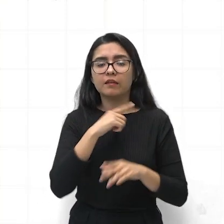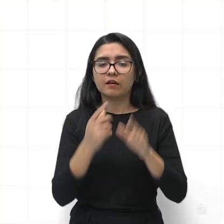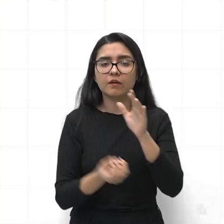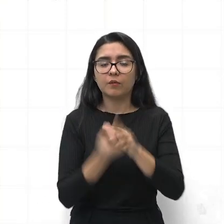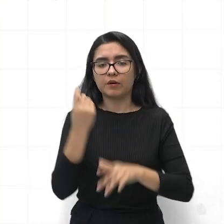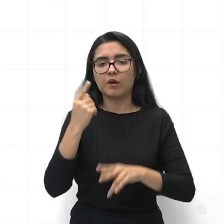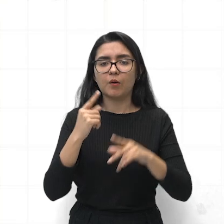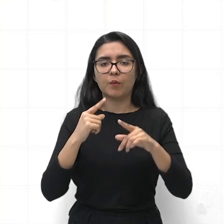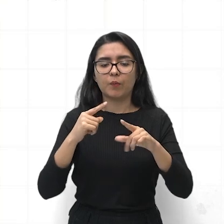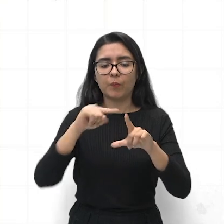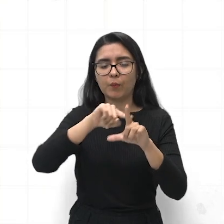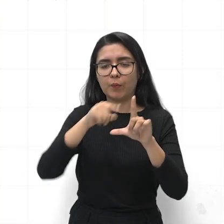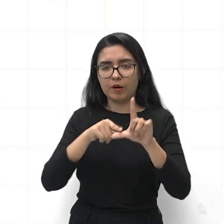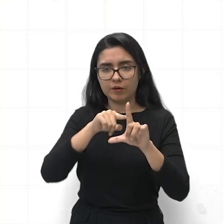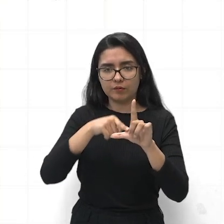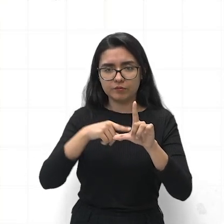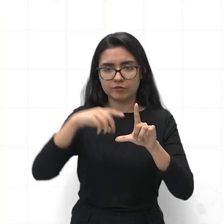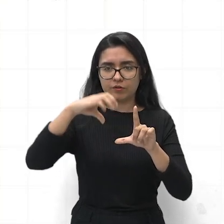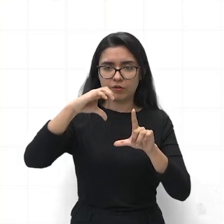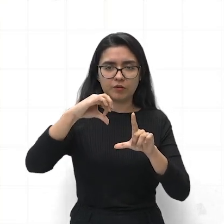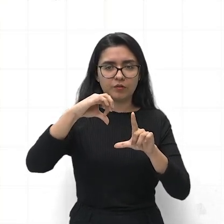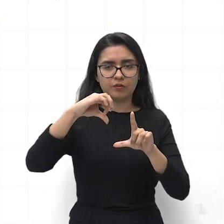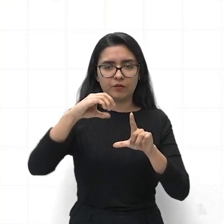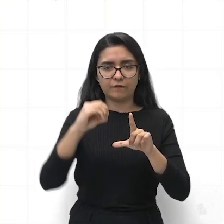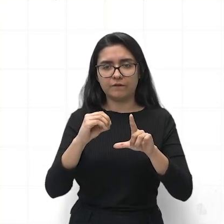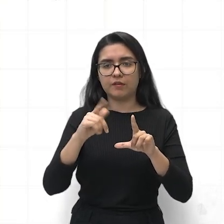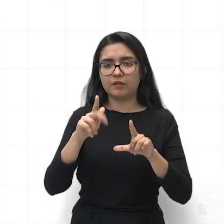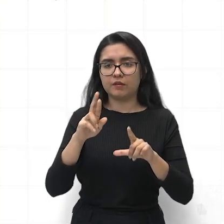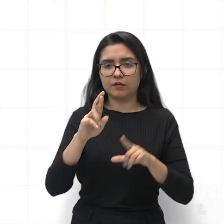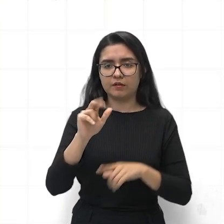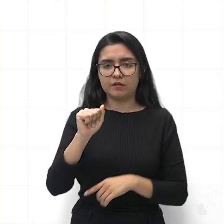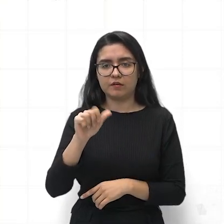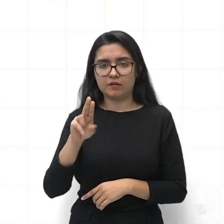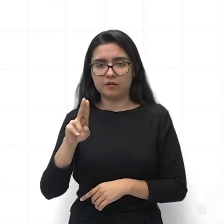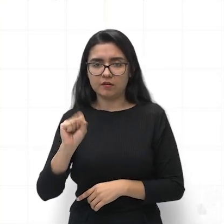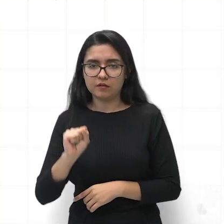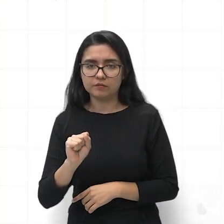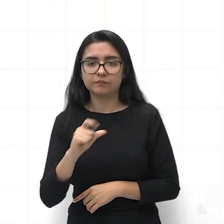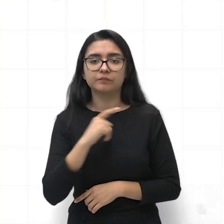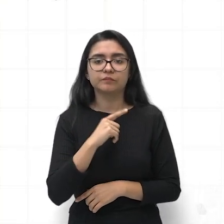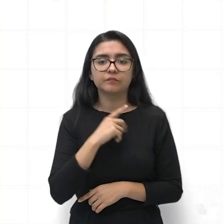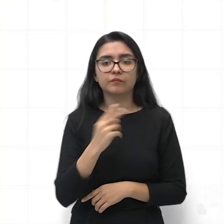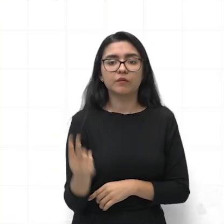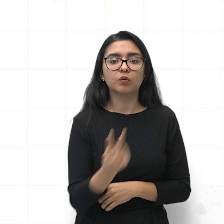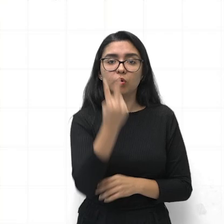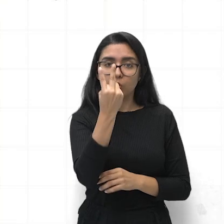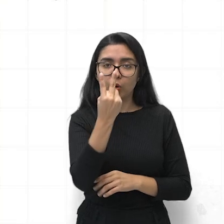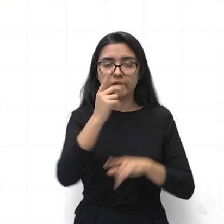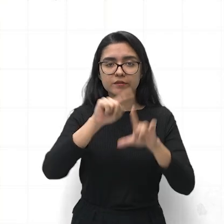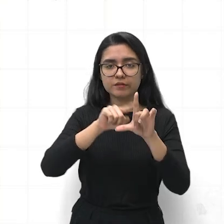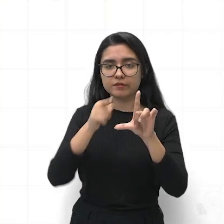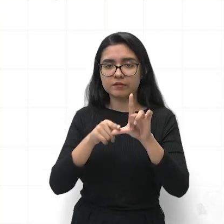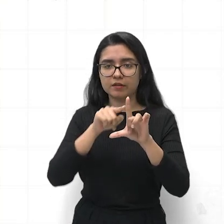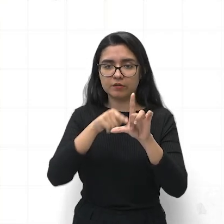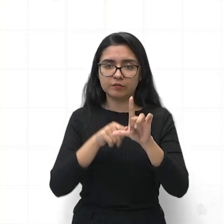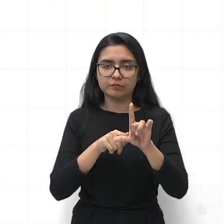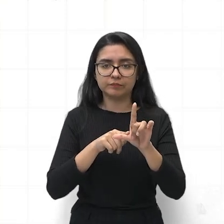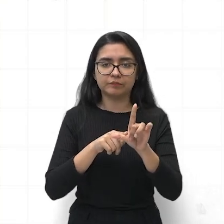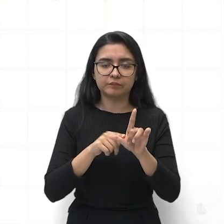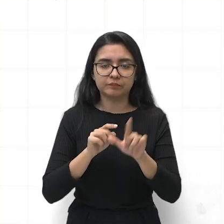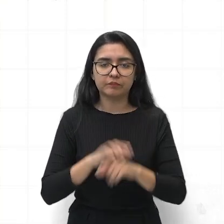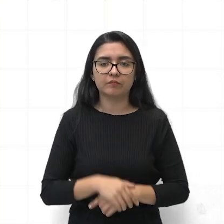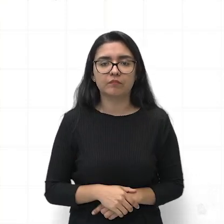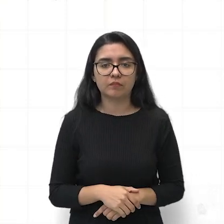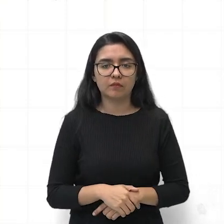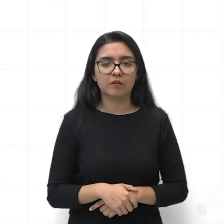Essa interseção ocorre de tal maneira que cada reta forma quatro ângulos retos, dois de cada lado da interseção. O